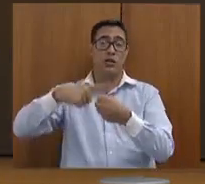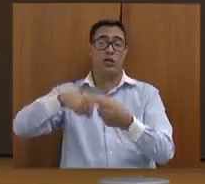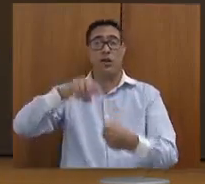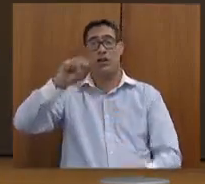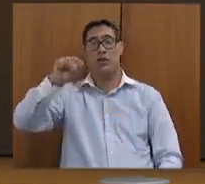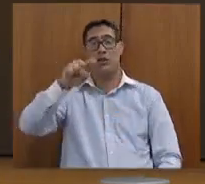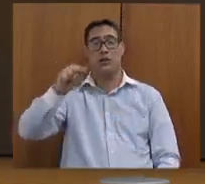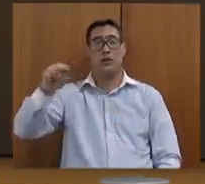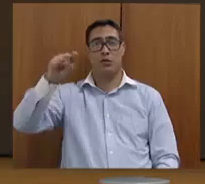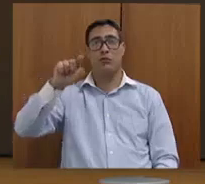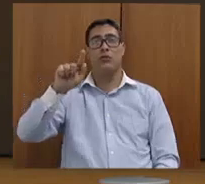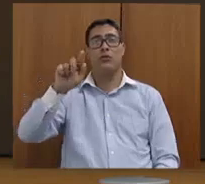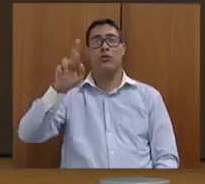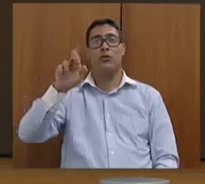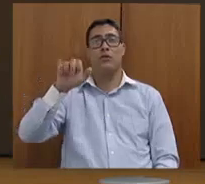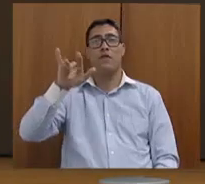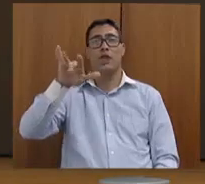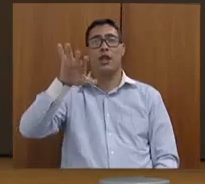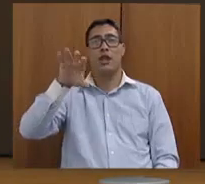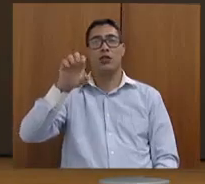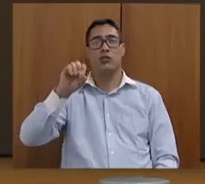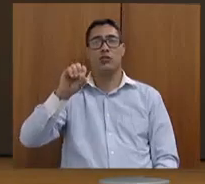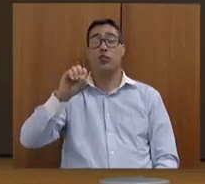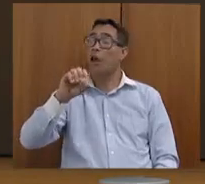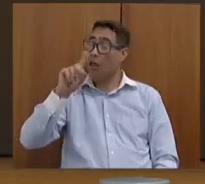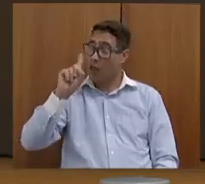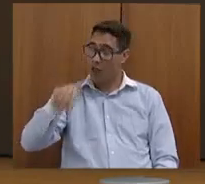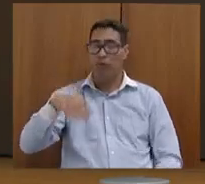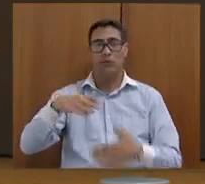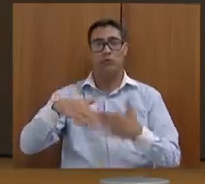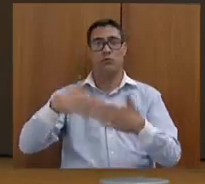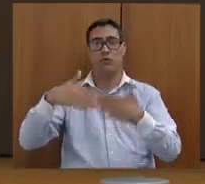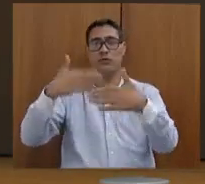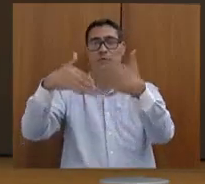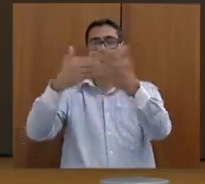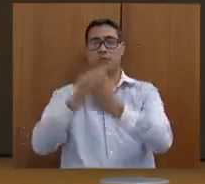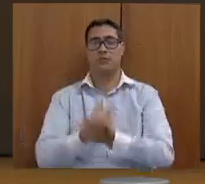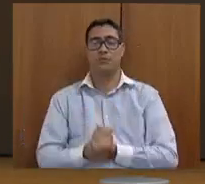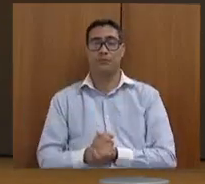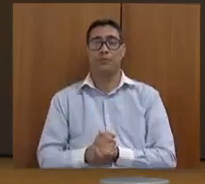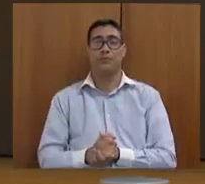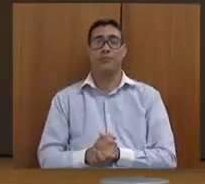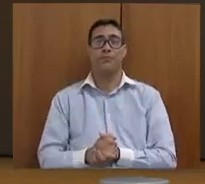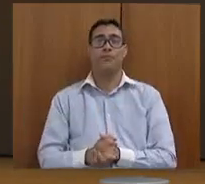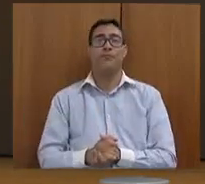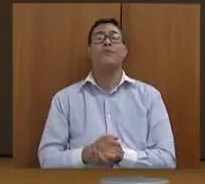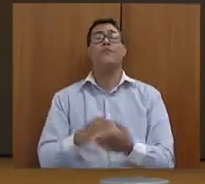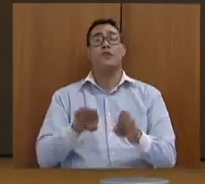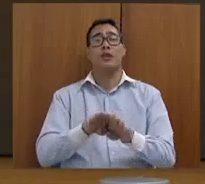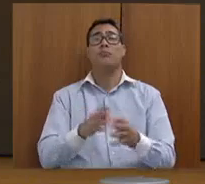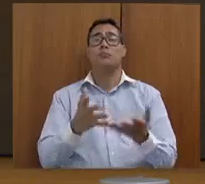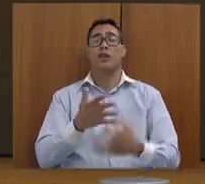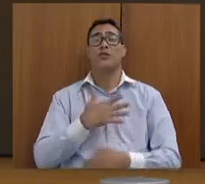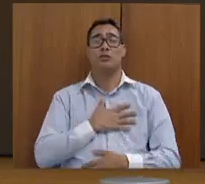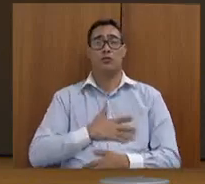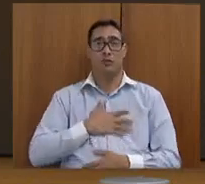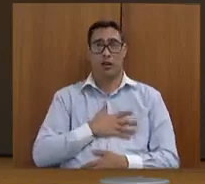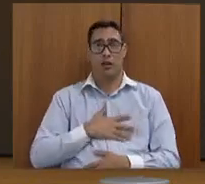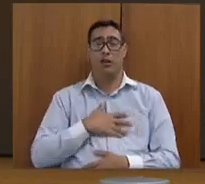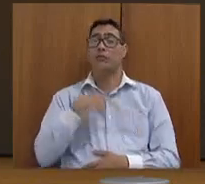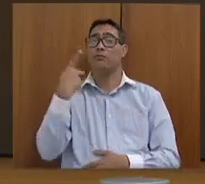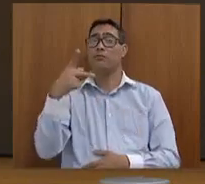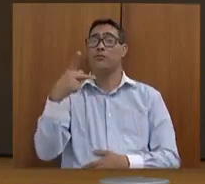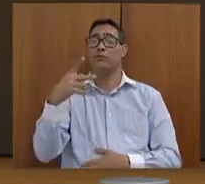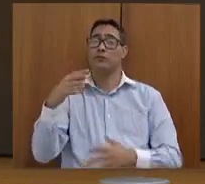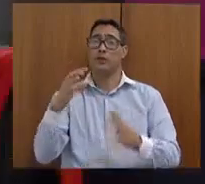realmente é um grande avanço e nós gostaríamos já da sua equipe anotar algumas